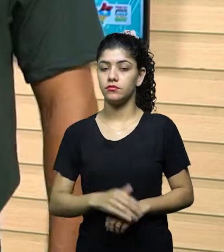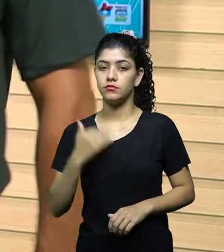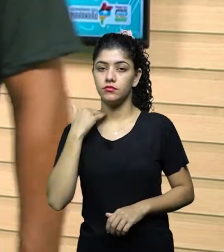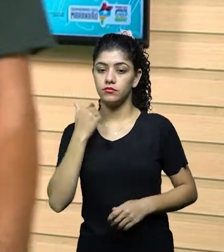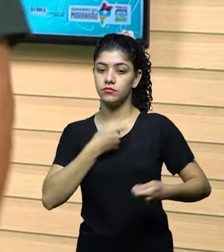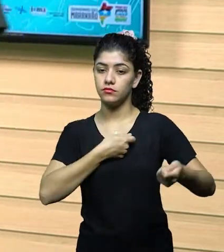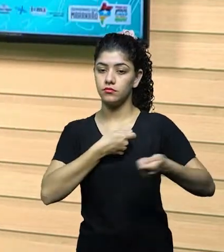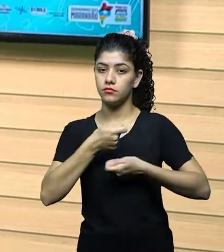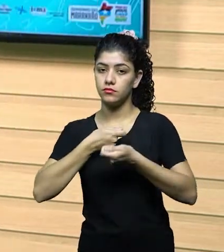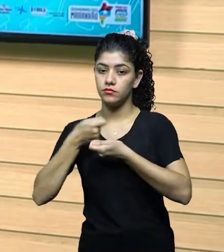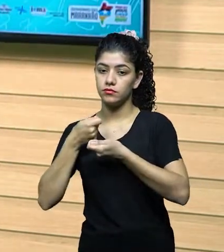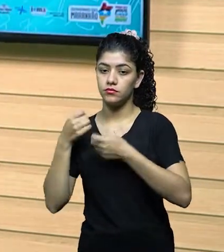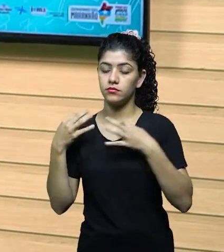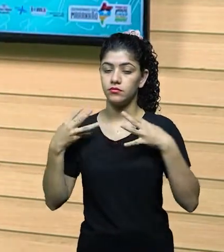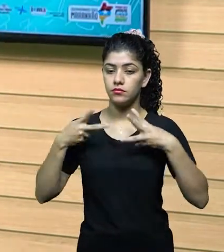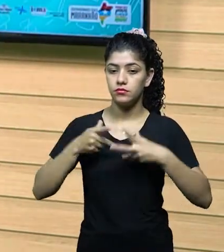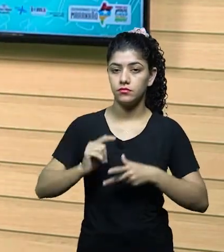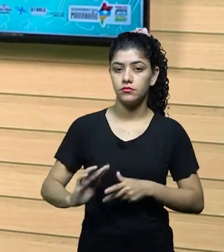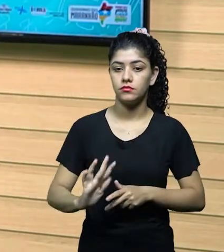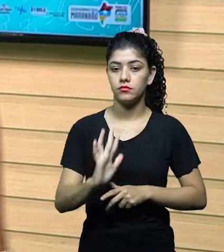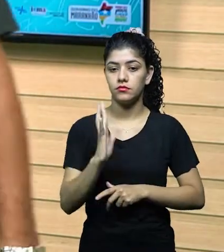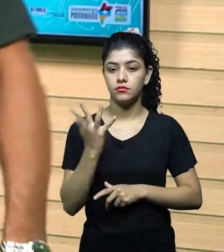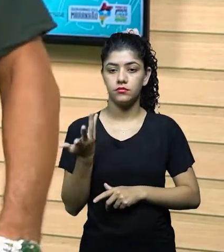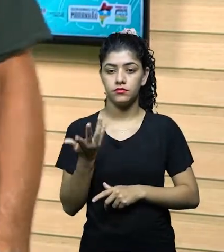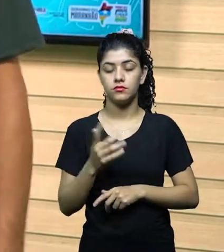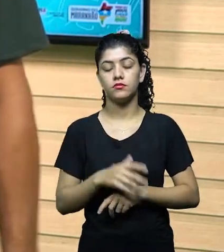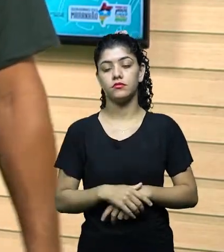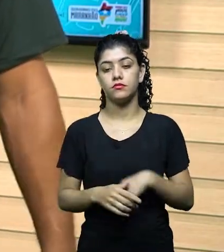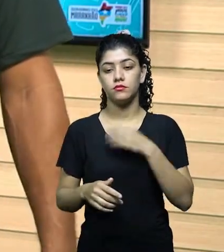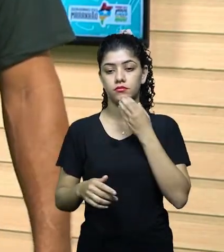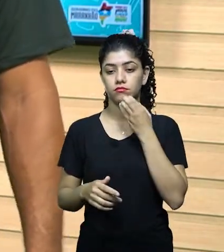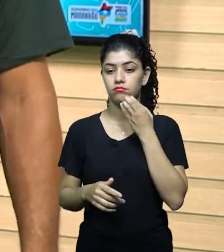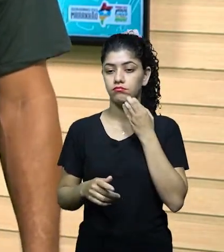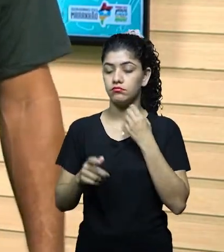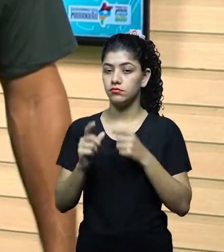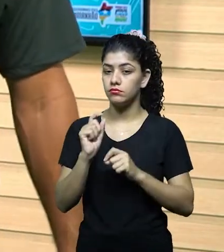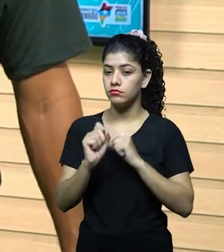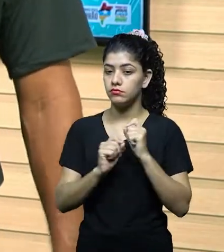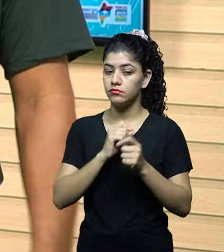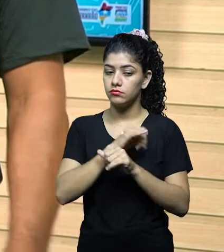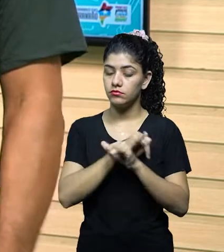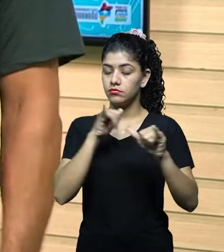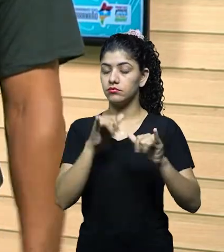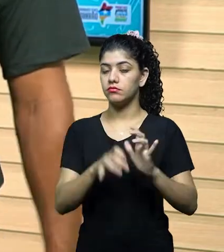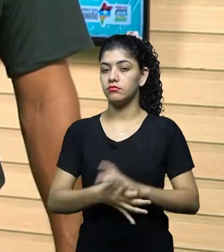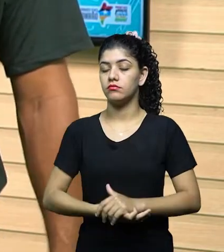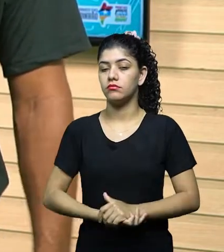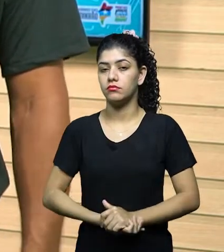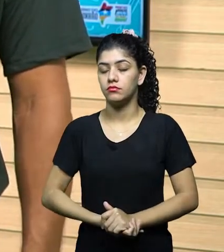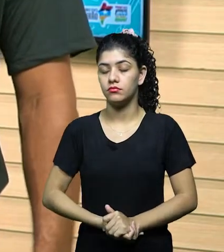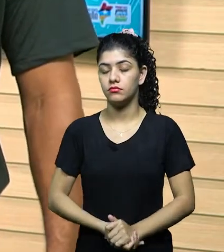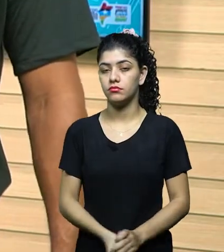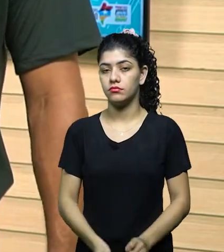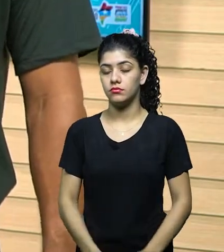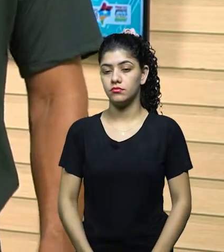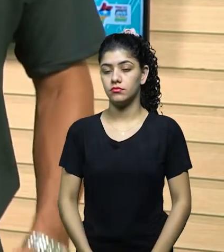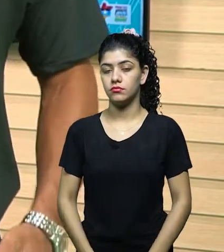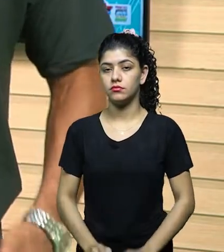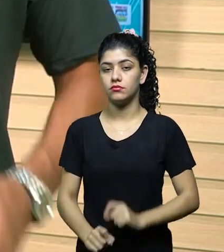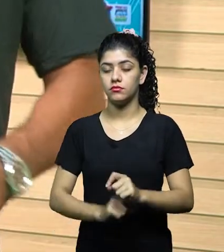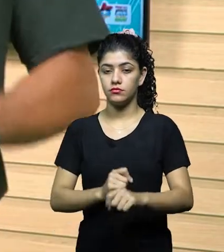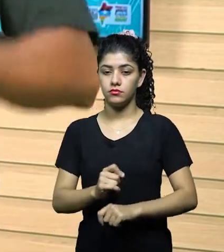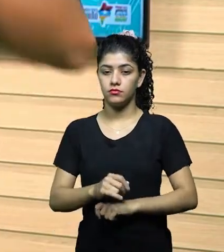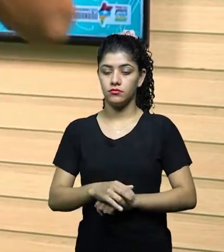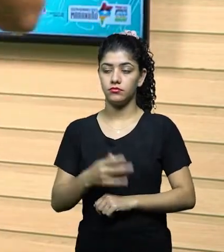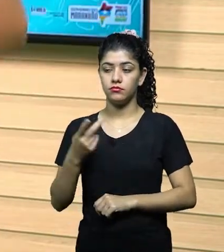banco que administra a sua conta. Tudo que acontece na sua conta bancária, são eles que vão dar as informações. E essas